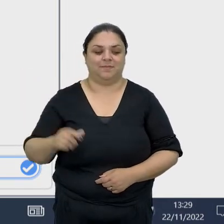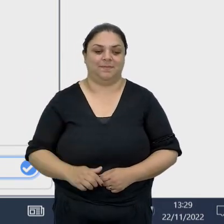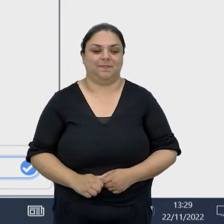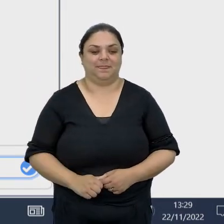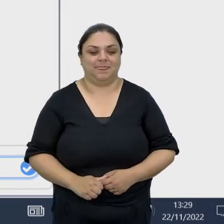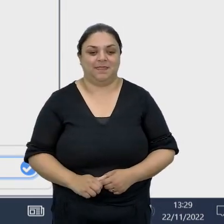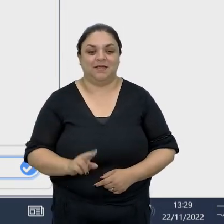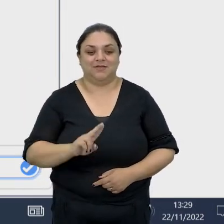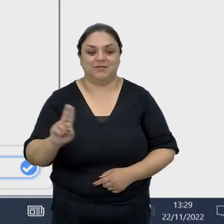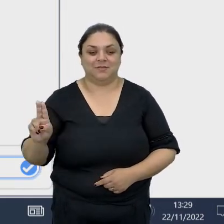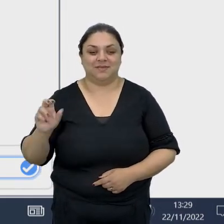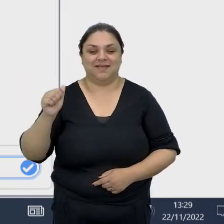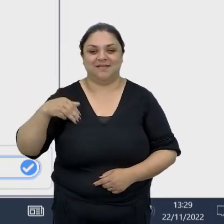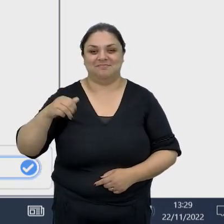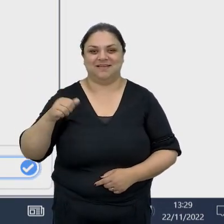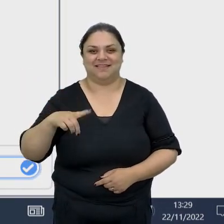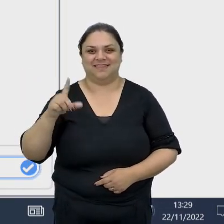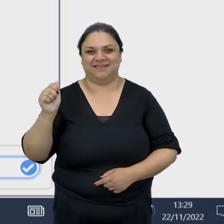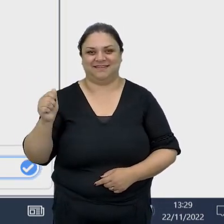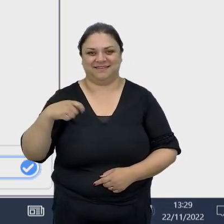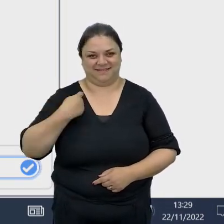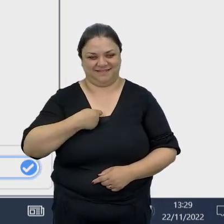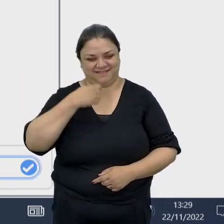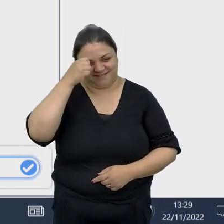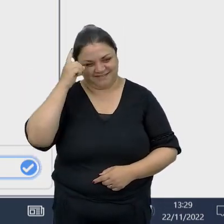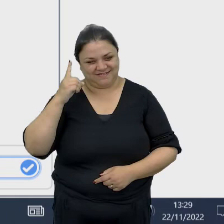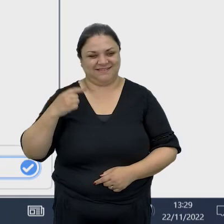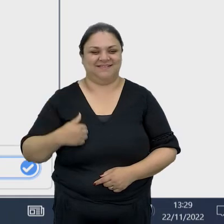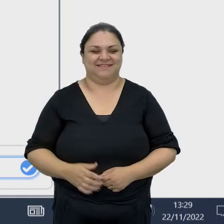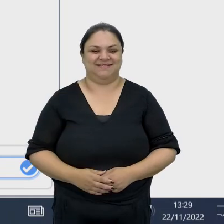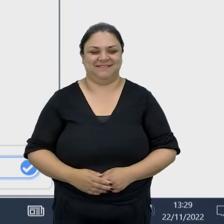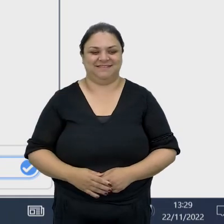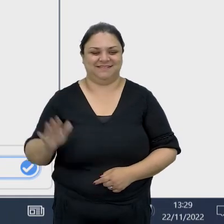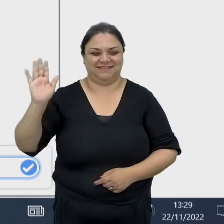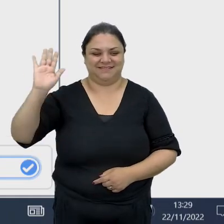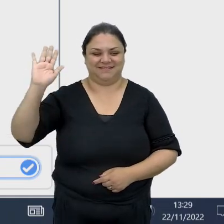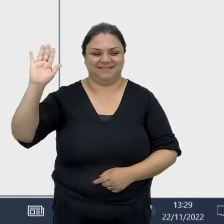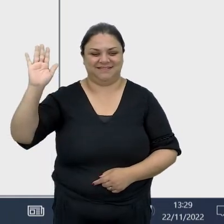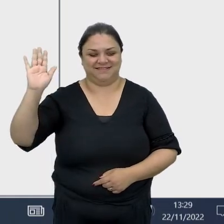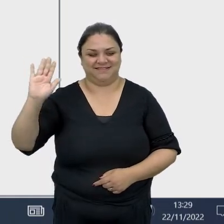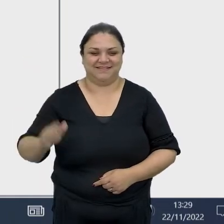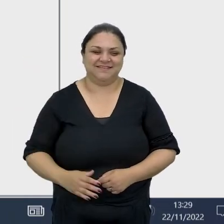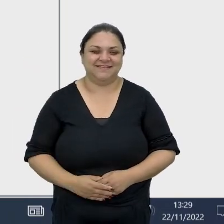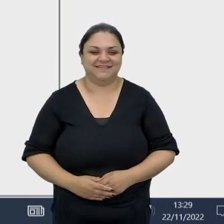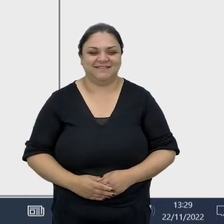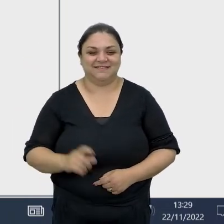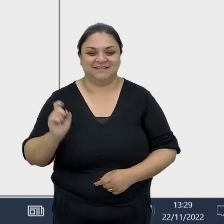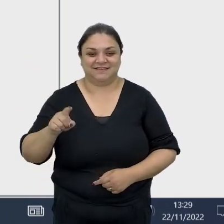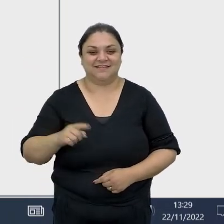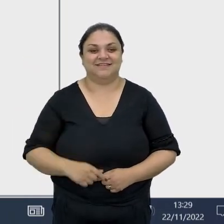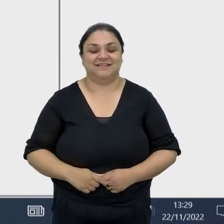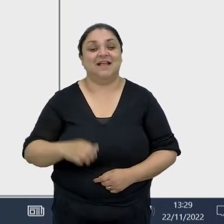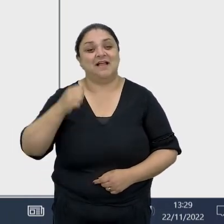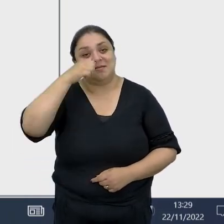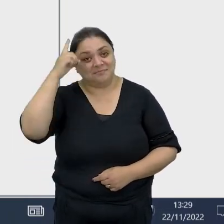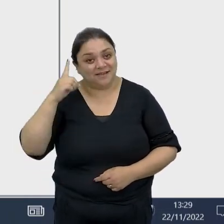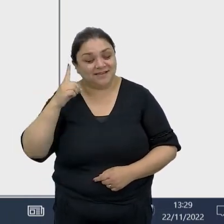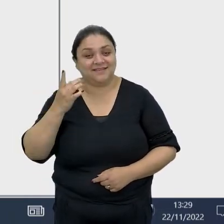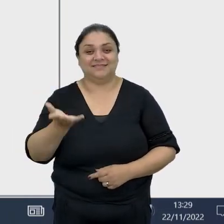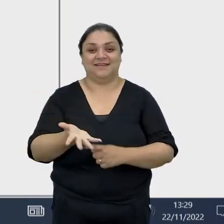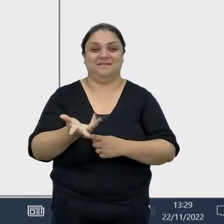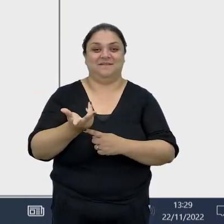lá. Amanda. Meu nome é Amanda. Que é a nossa intérprete que dá lá. Ó, eu coloquei Enter. Amanda, que nome